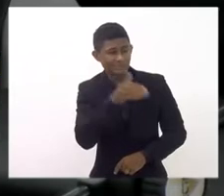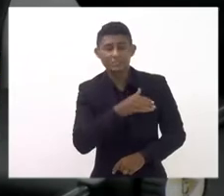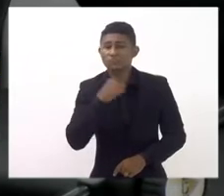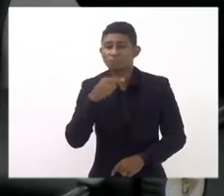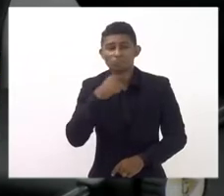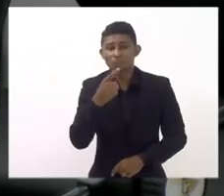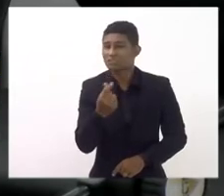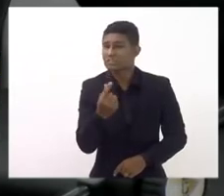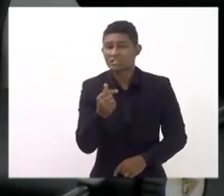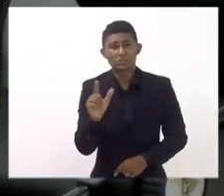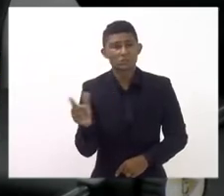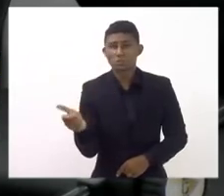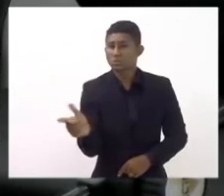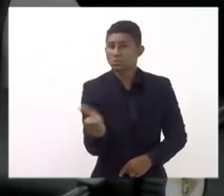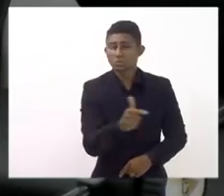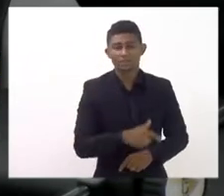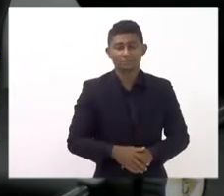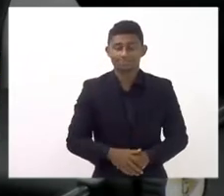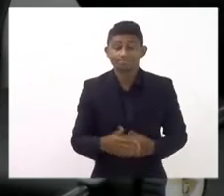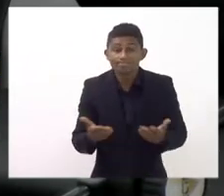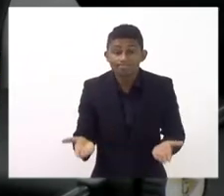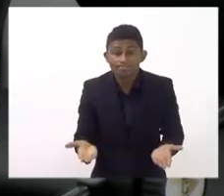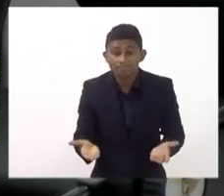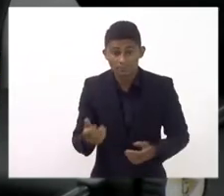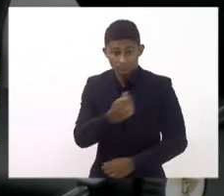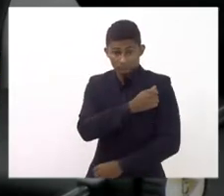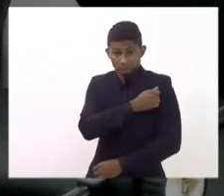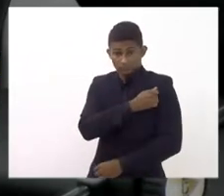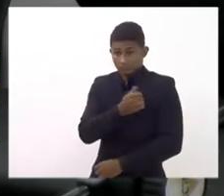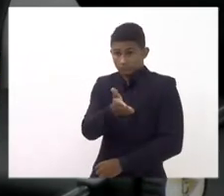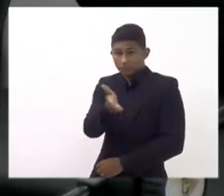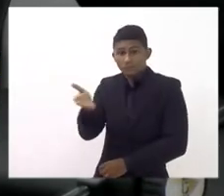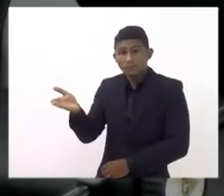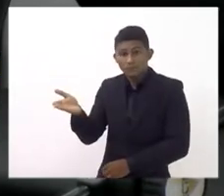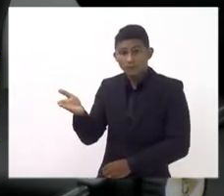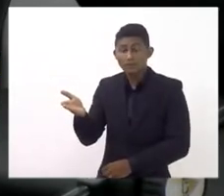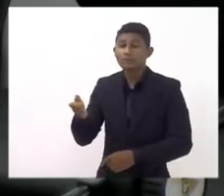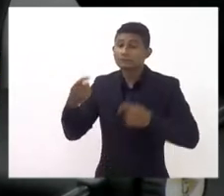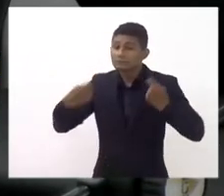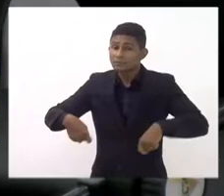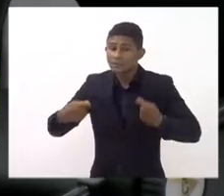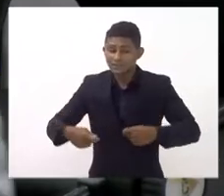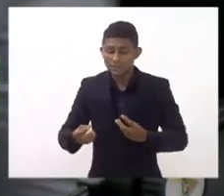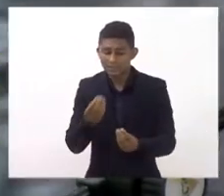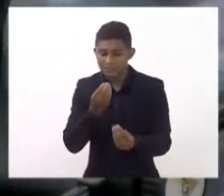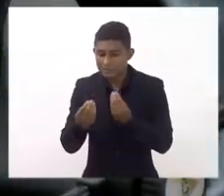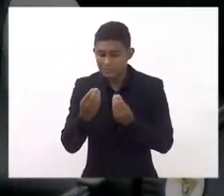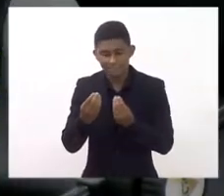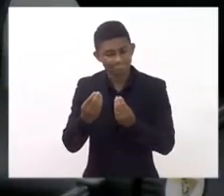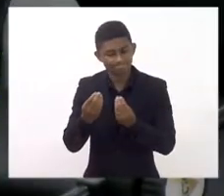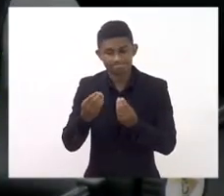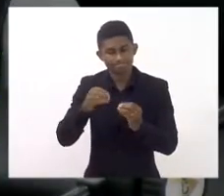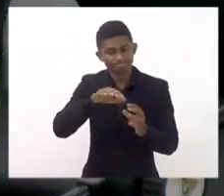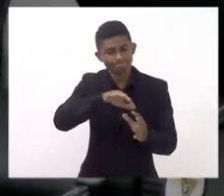Nossos alunos, eles verdadeiramente deixam de comer para ter acesso à educação.